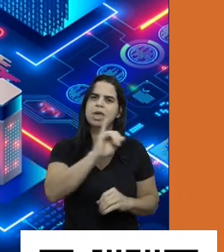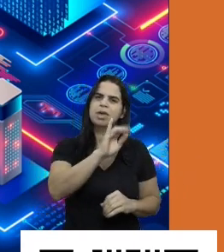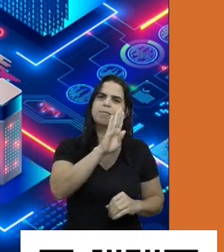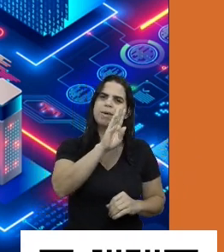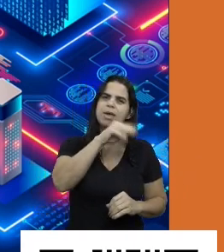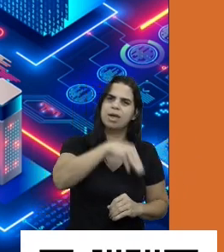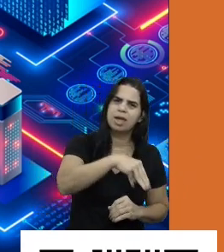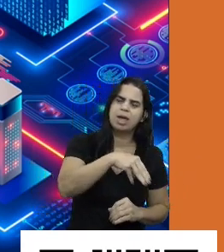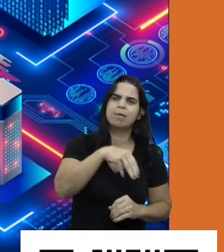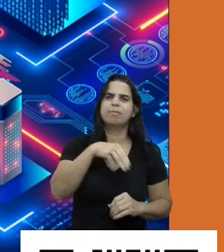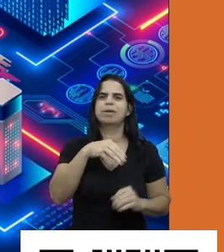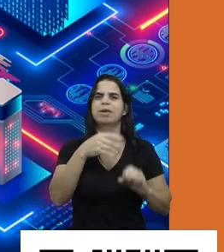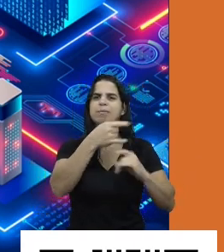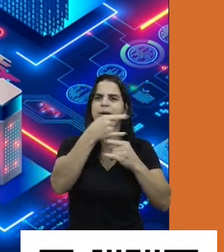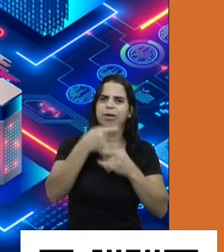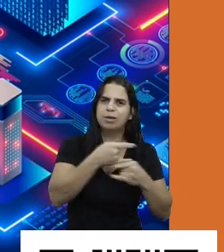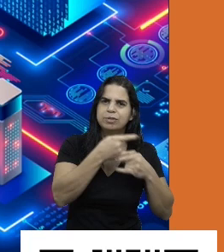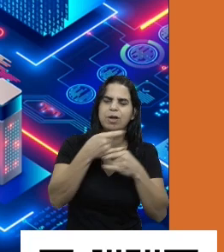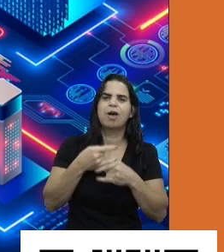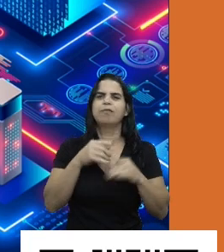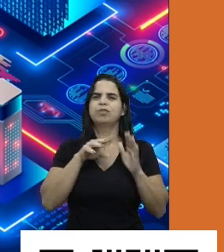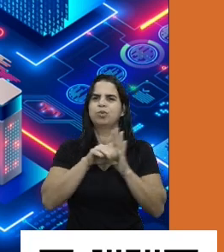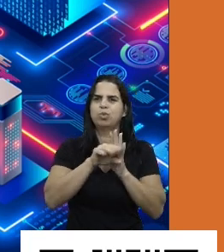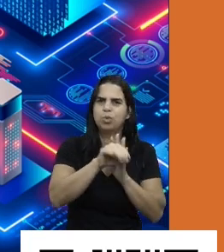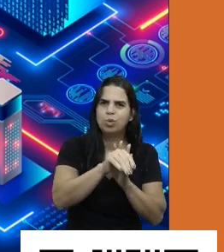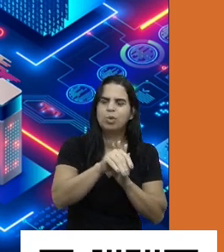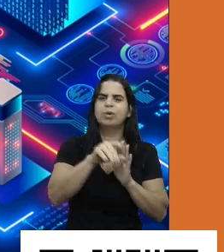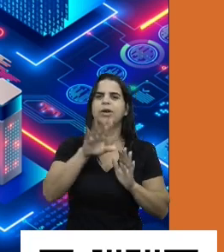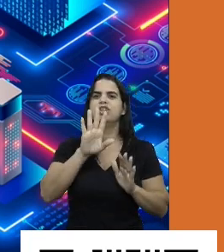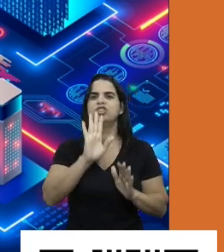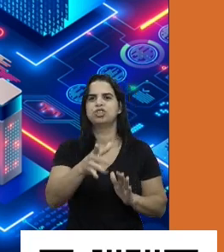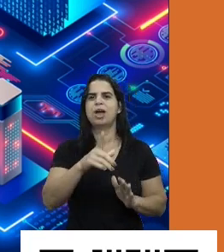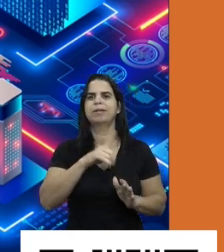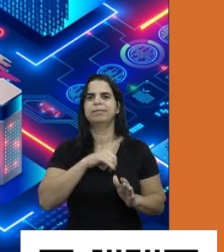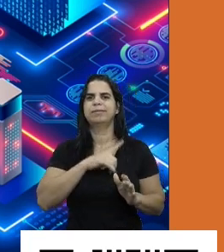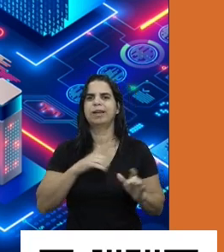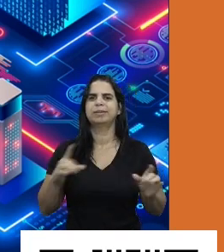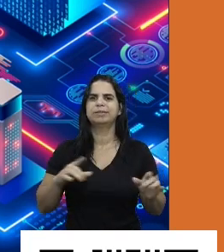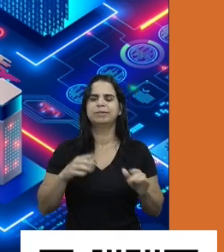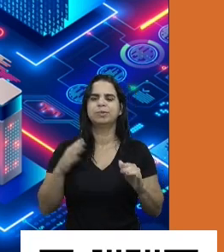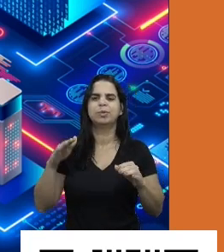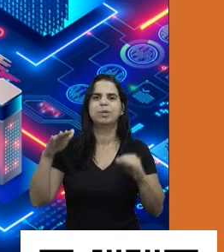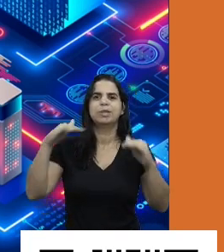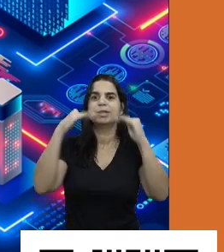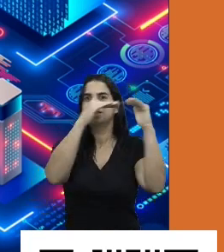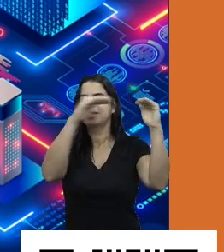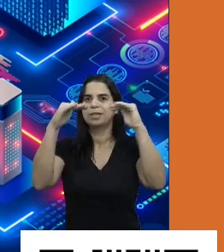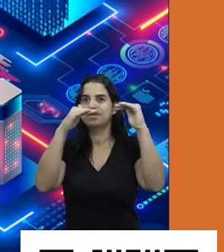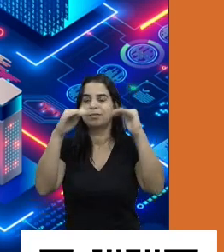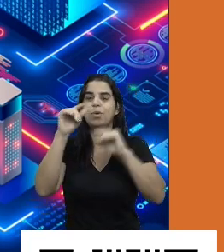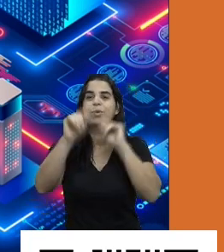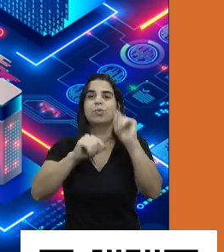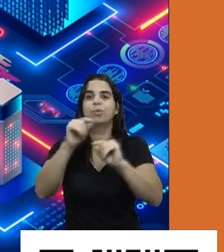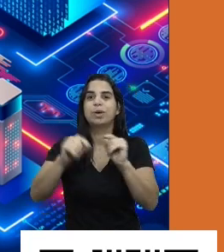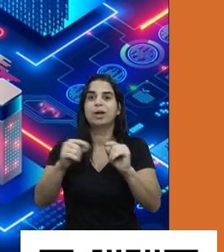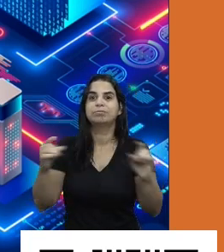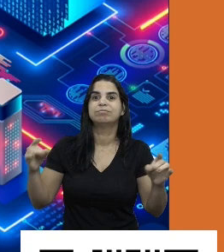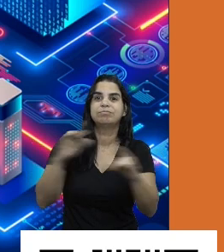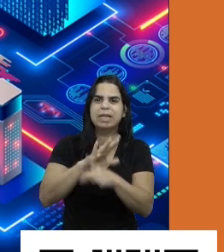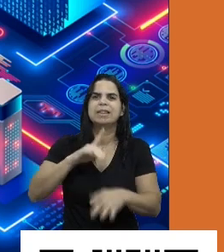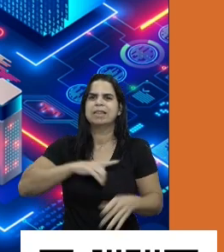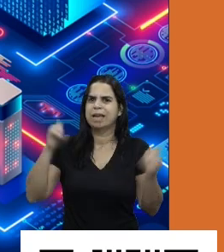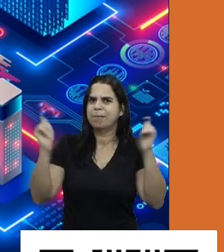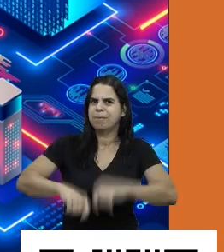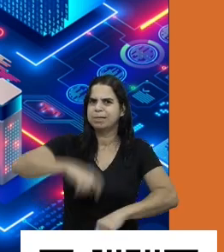Microsoft Google que eles já estão num nível de produtização de modelos de A então eles têm muita capacidade de criação